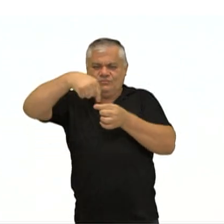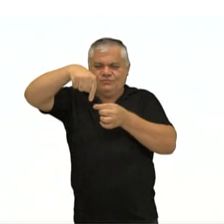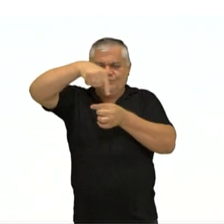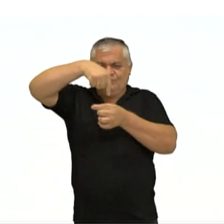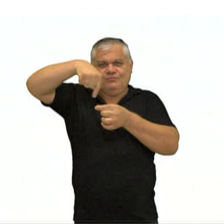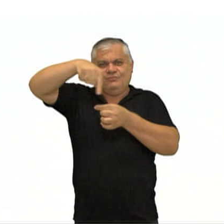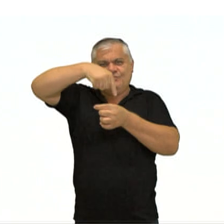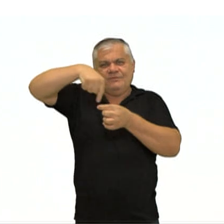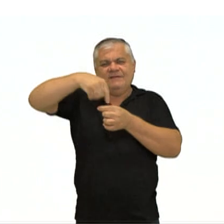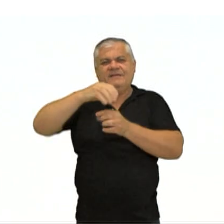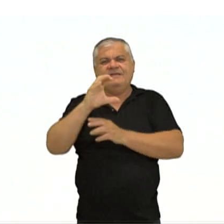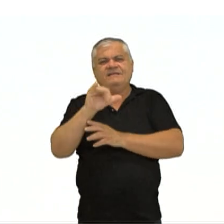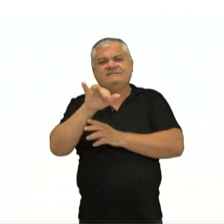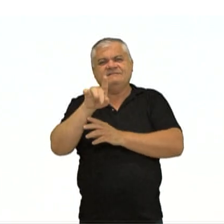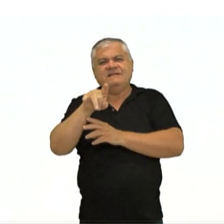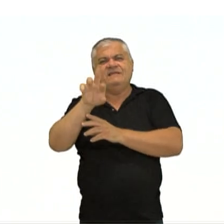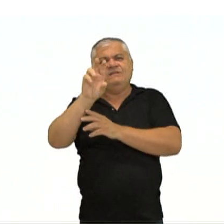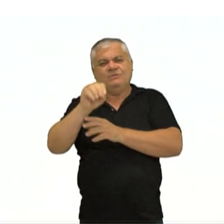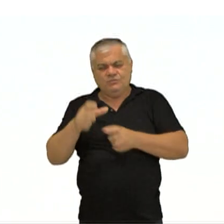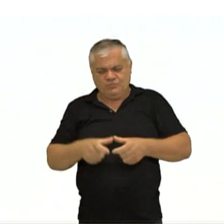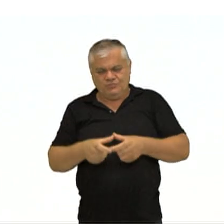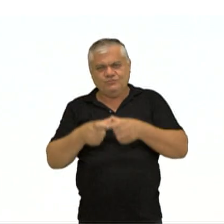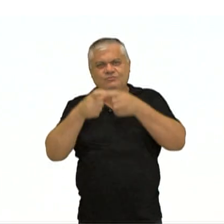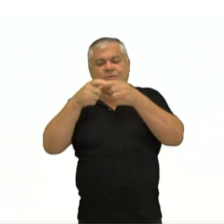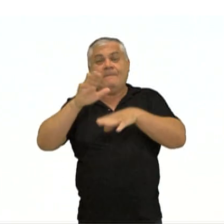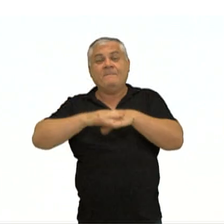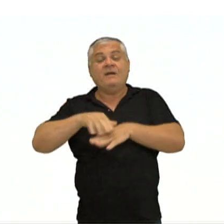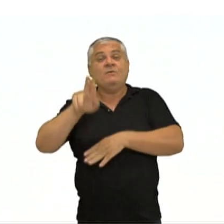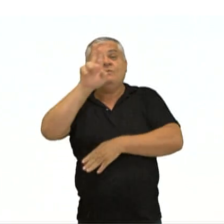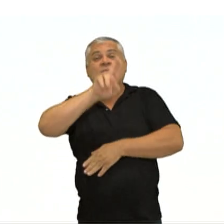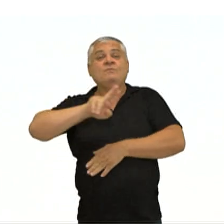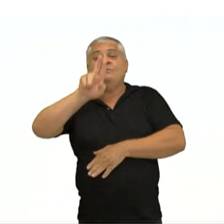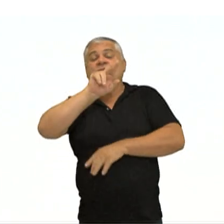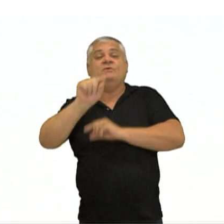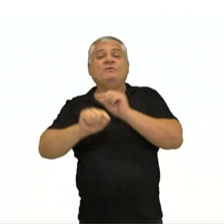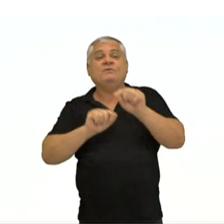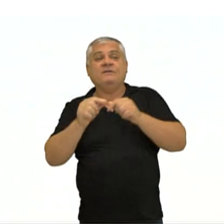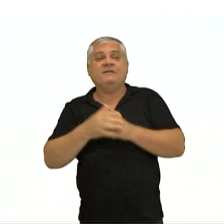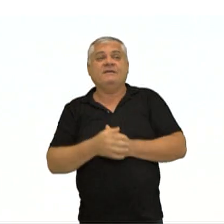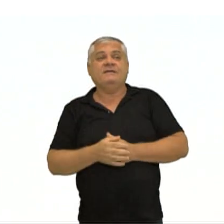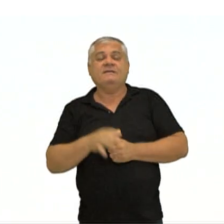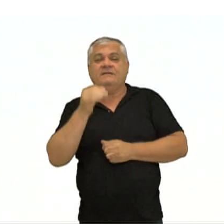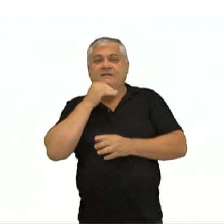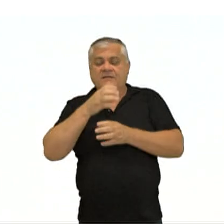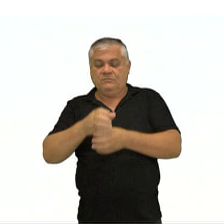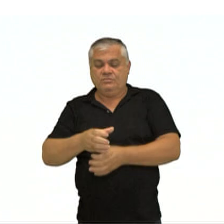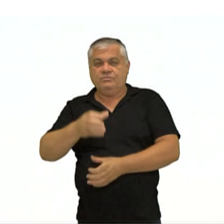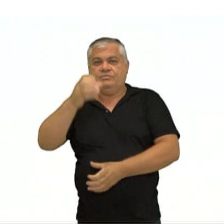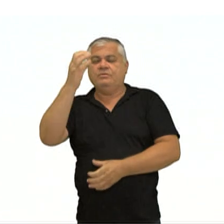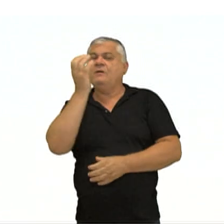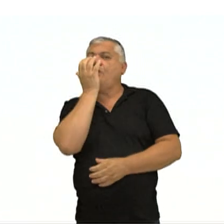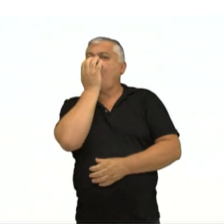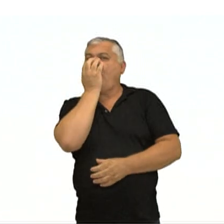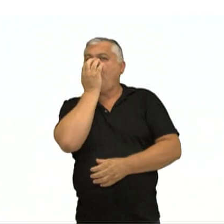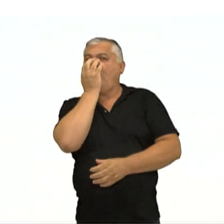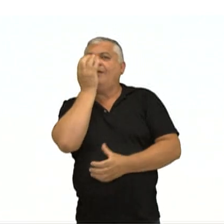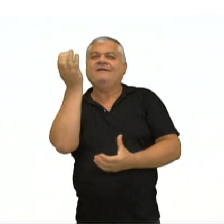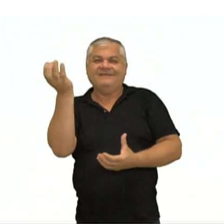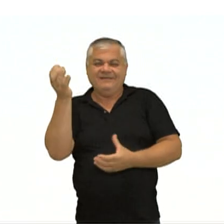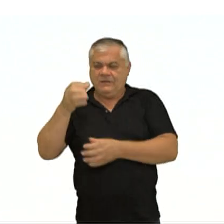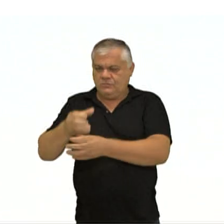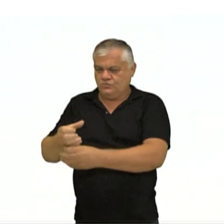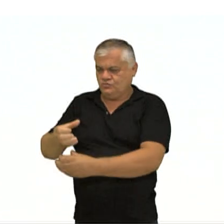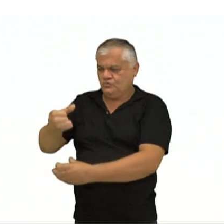dela é um cilindro, e aqui o cilindro mais falado dos últimos meses aqui, né? O cilindro de oxigênio, o cilindro